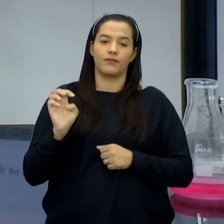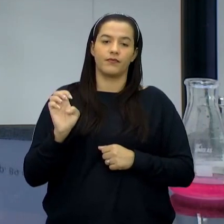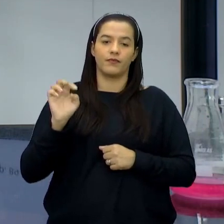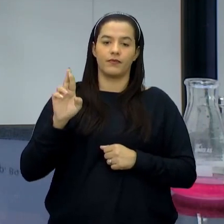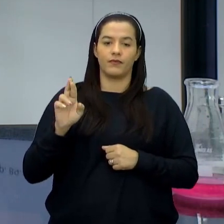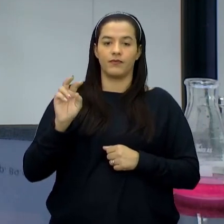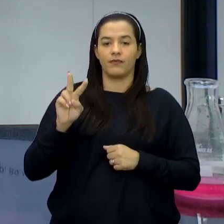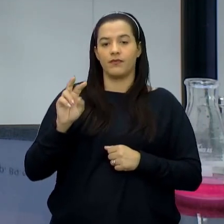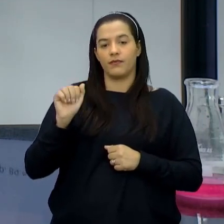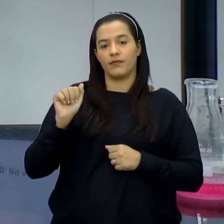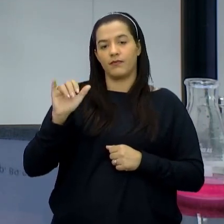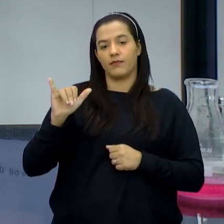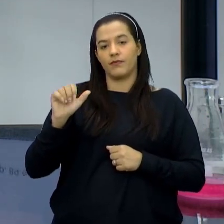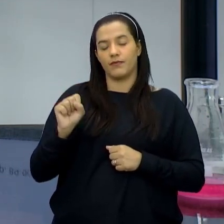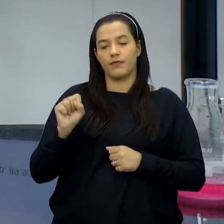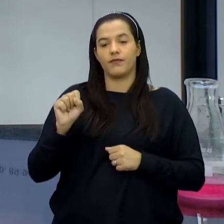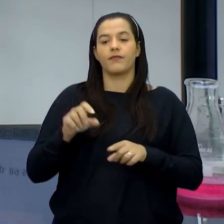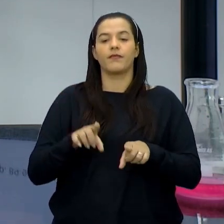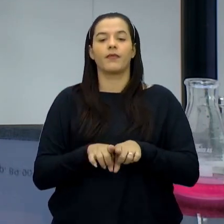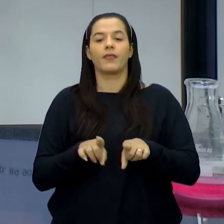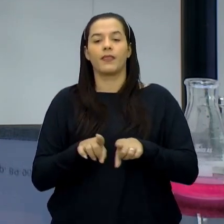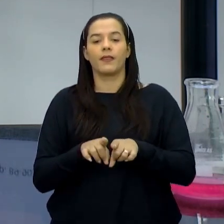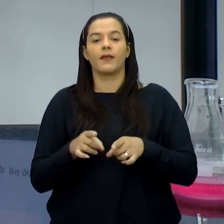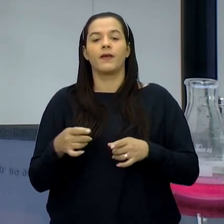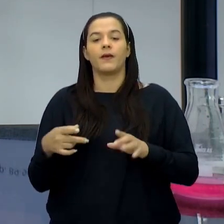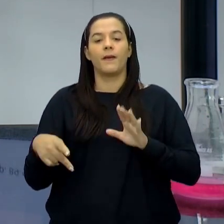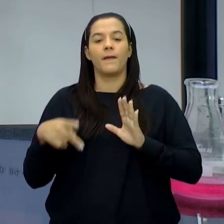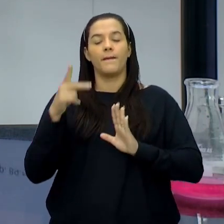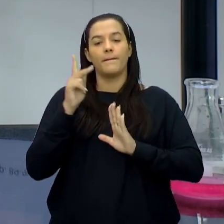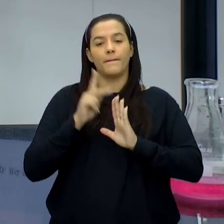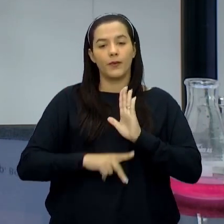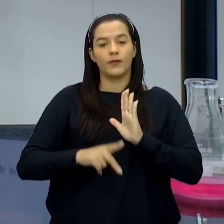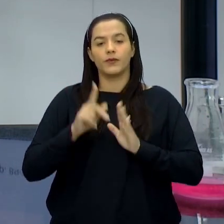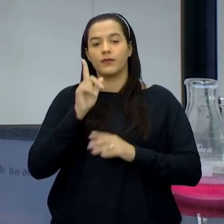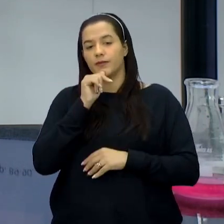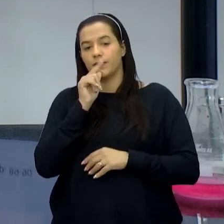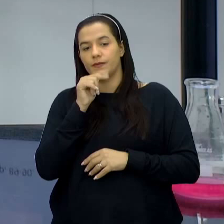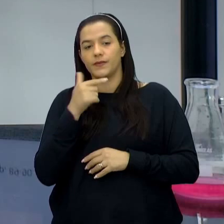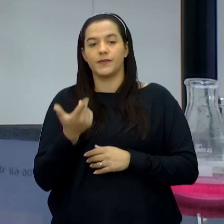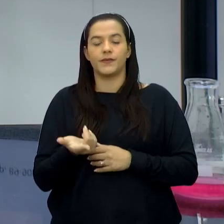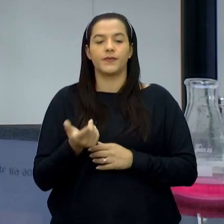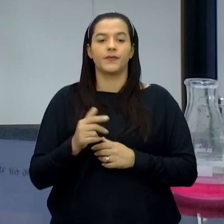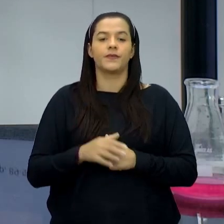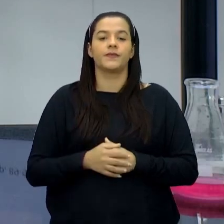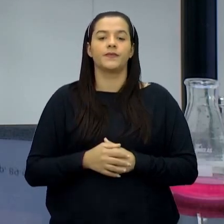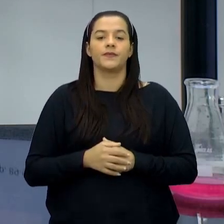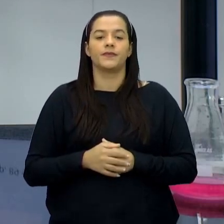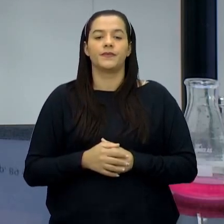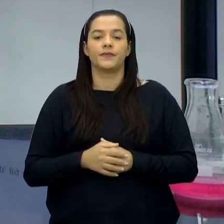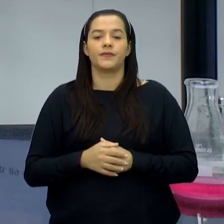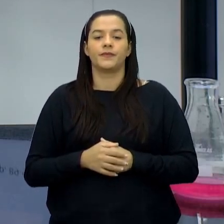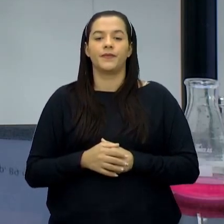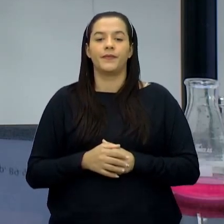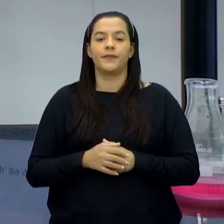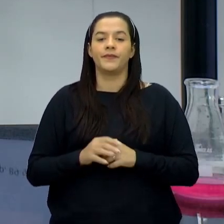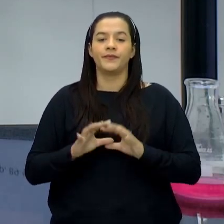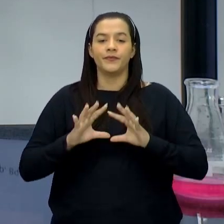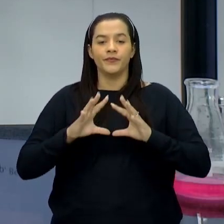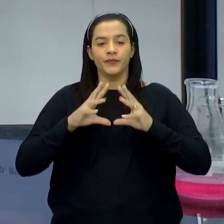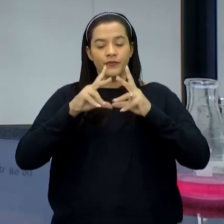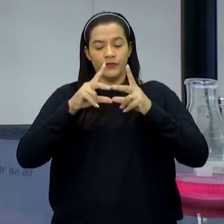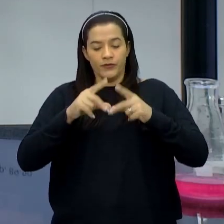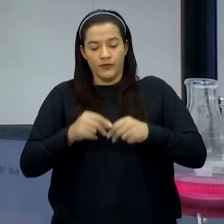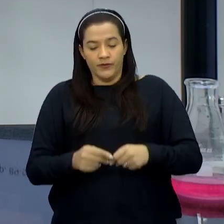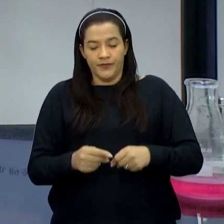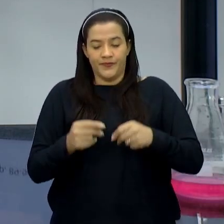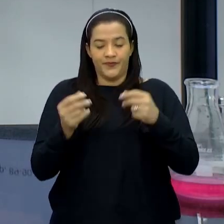presentes na proteína da água, nos ácidos nucleicos. Então, tudo isso no ser